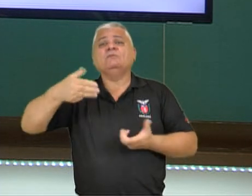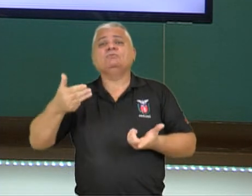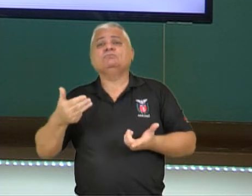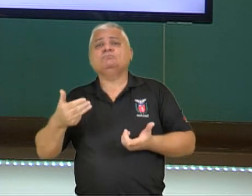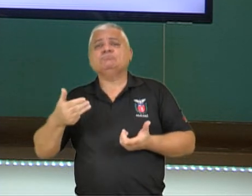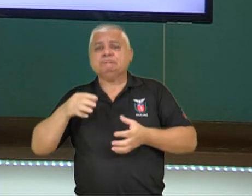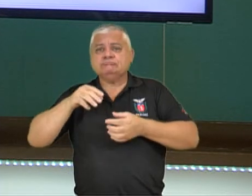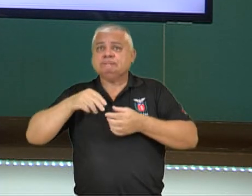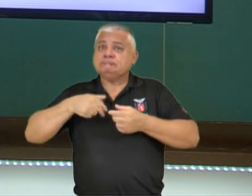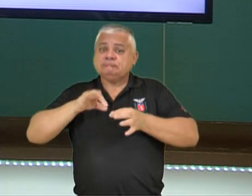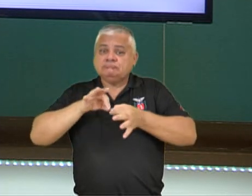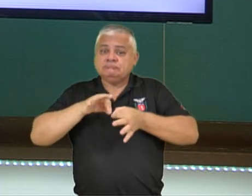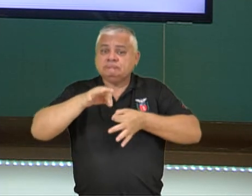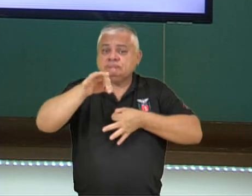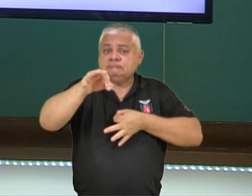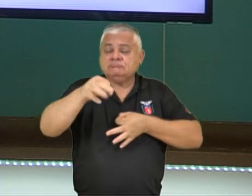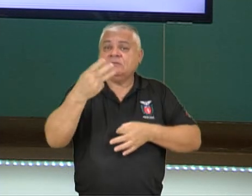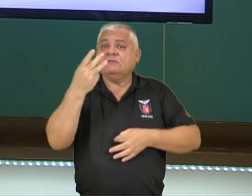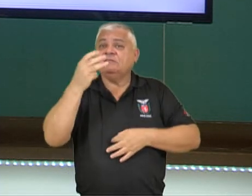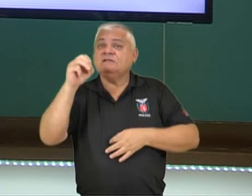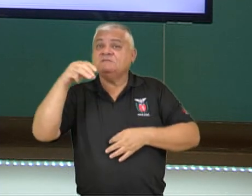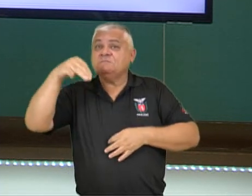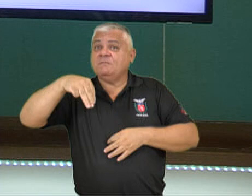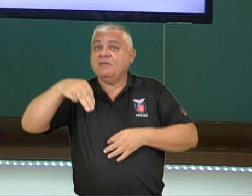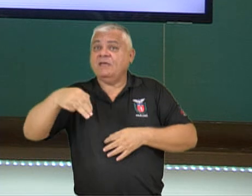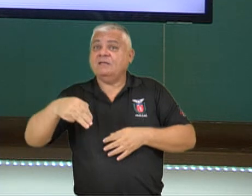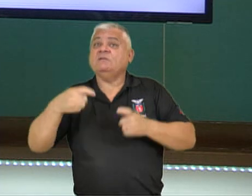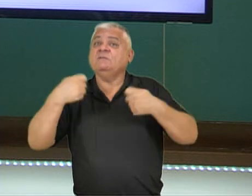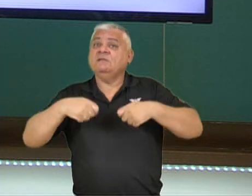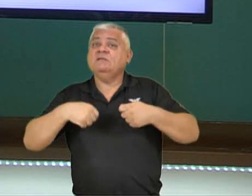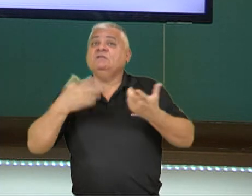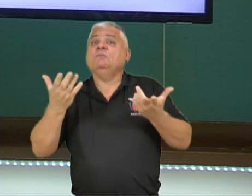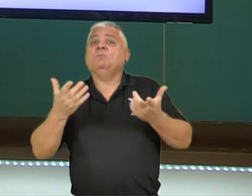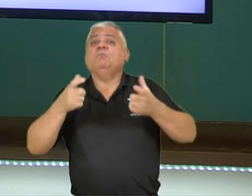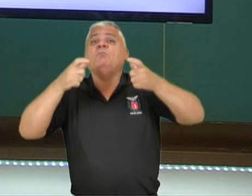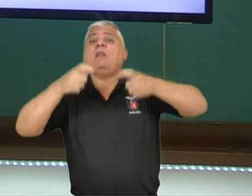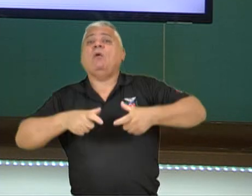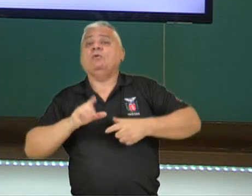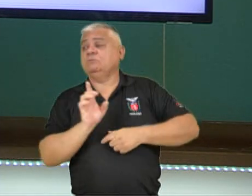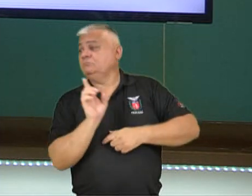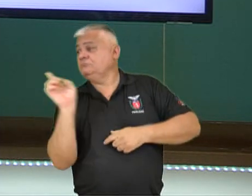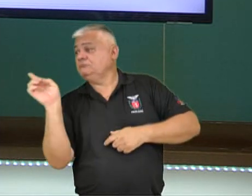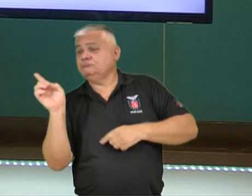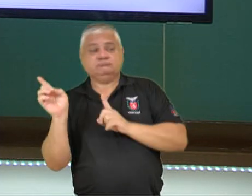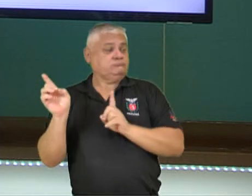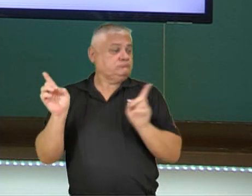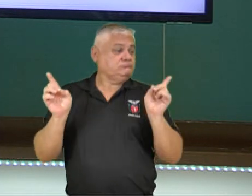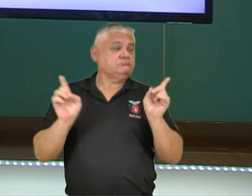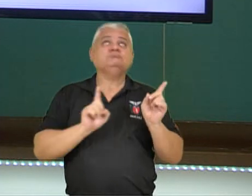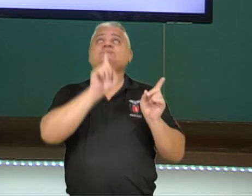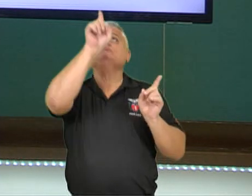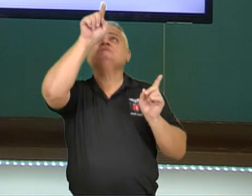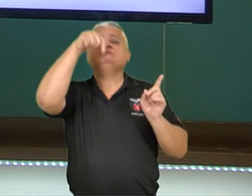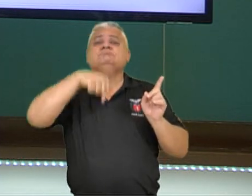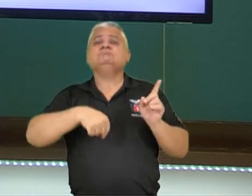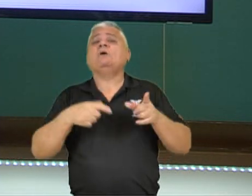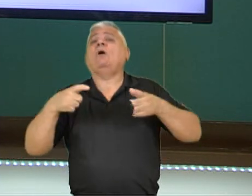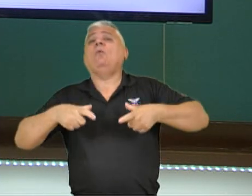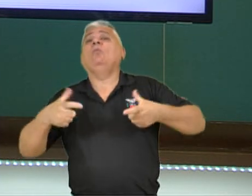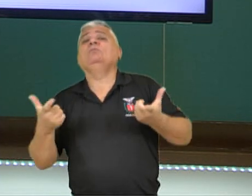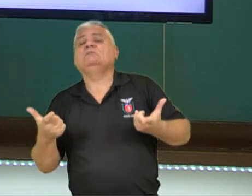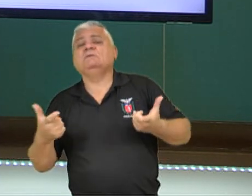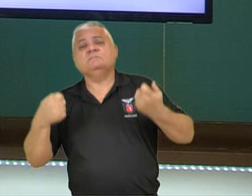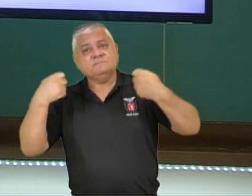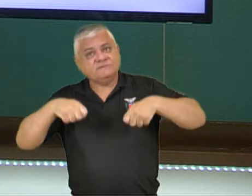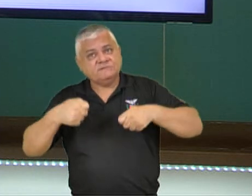o centro, certo? Eu tenho que indicar uma direção, eu vou ter que ir para a direita, para a esquerda, para o norte, para o sul, eu vou ter que indicar uma